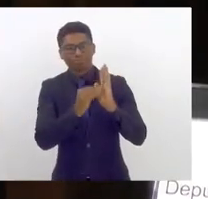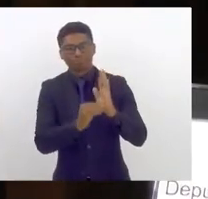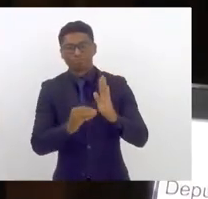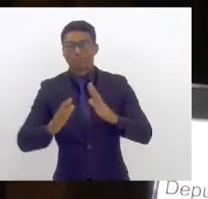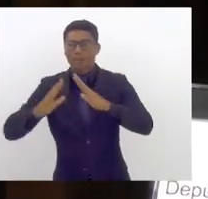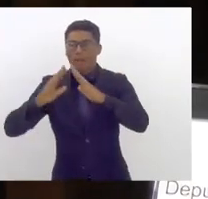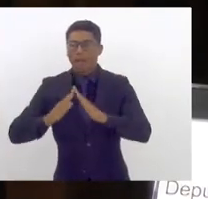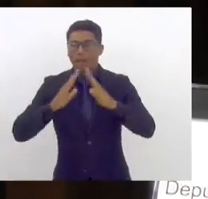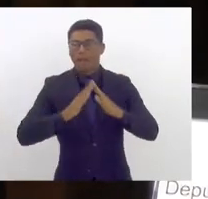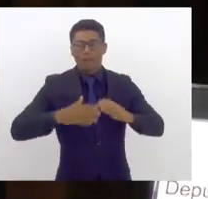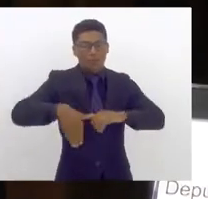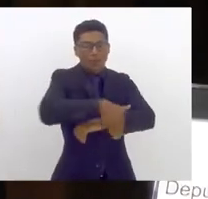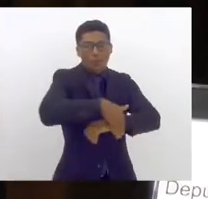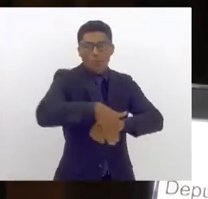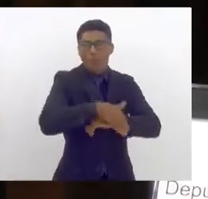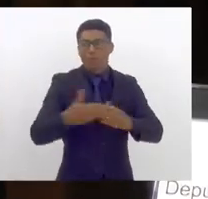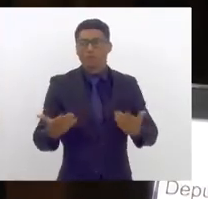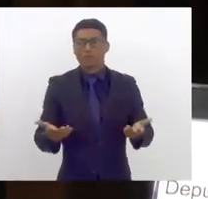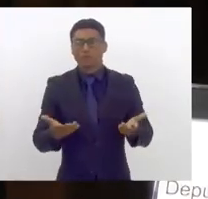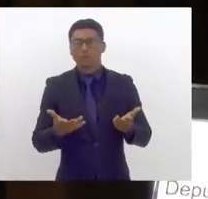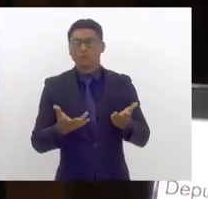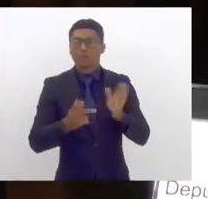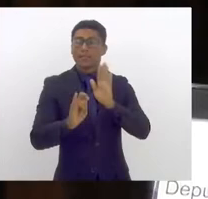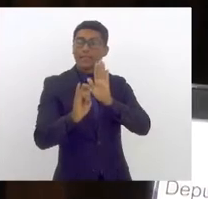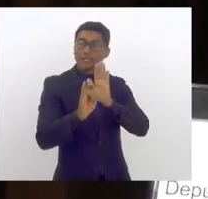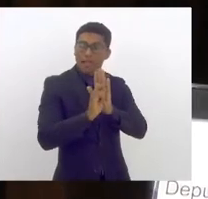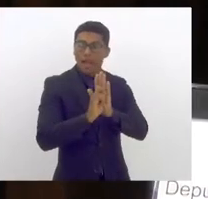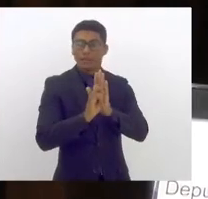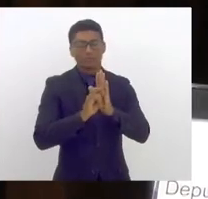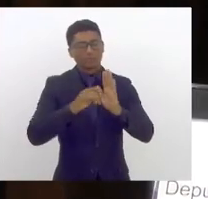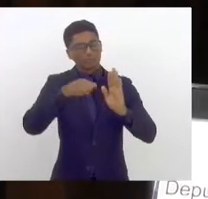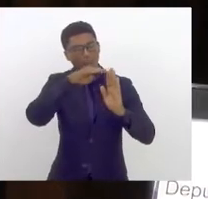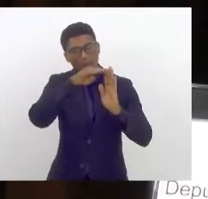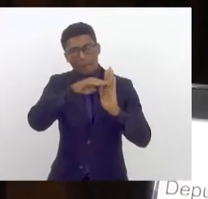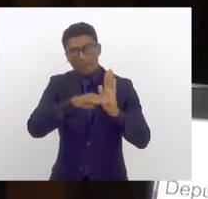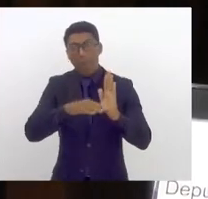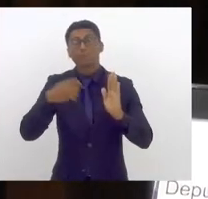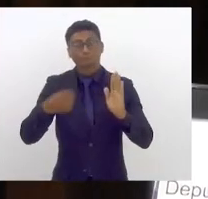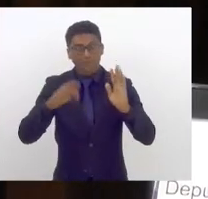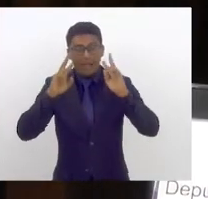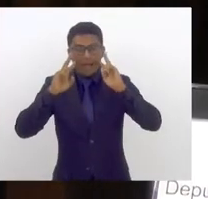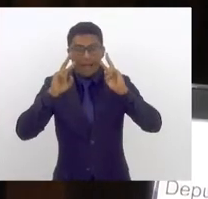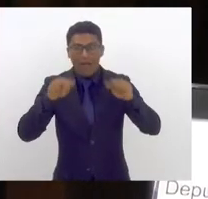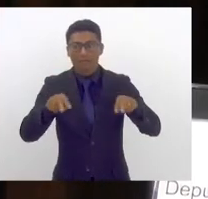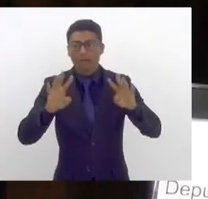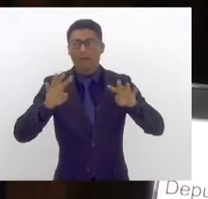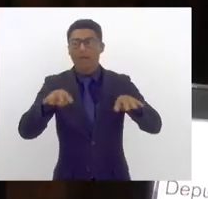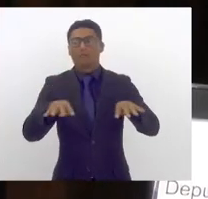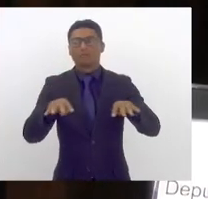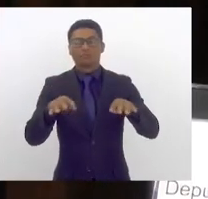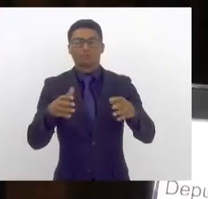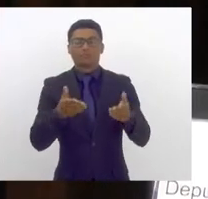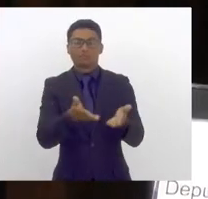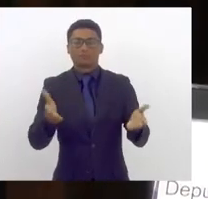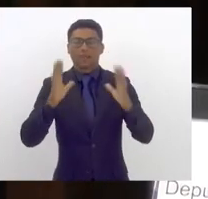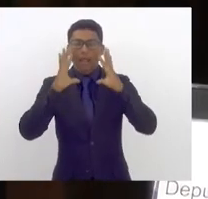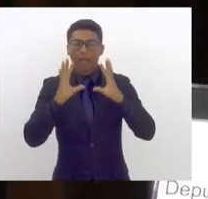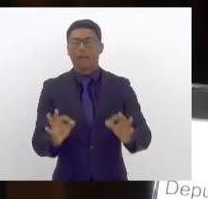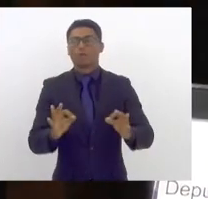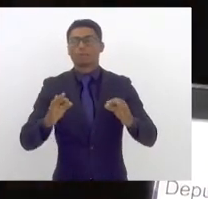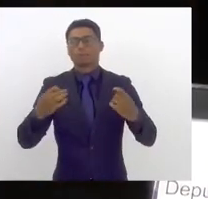identidade feminina que precisa ser vista e valorizada então nós temos